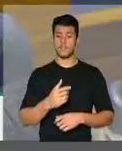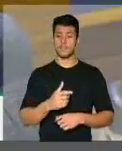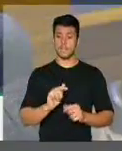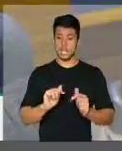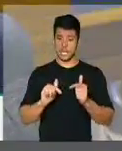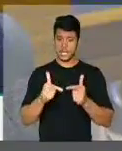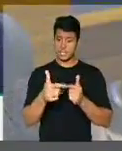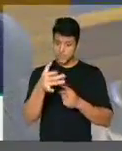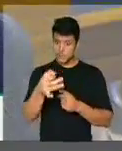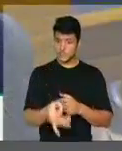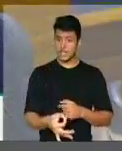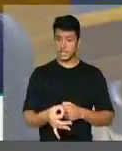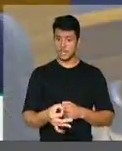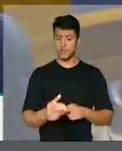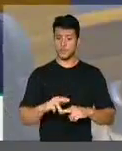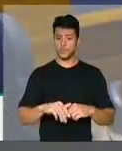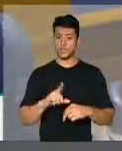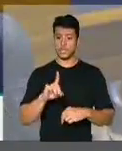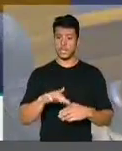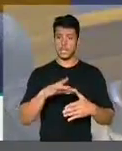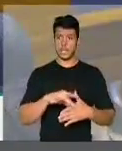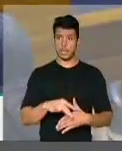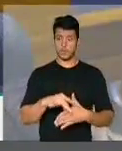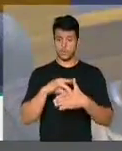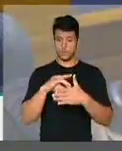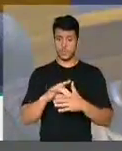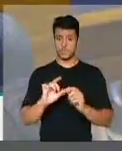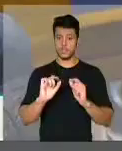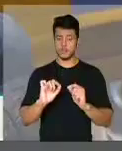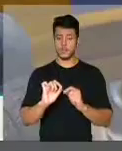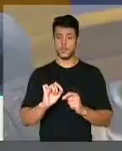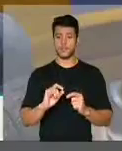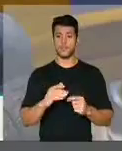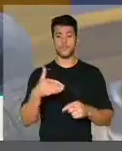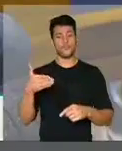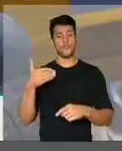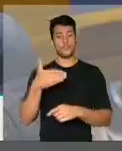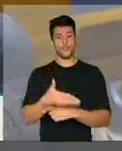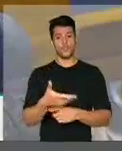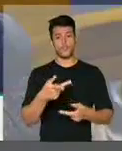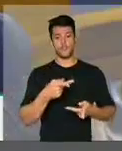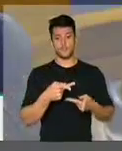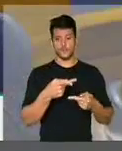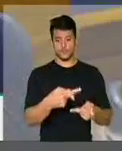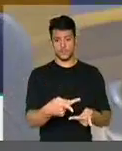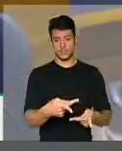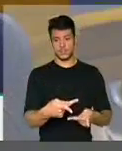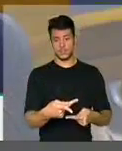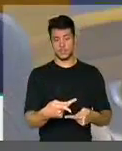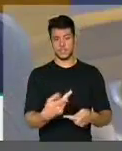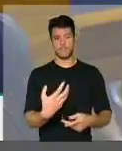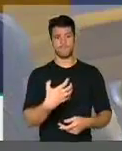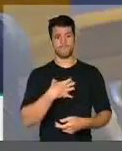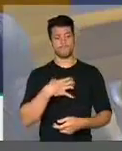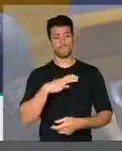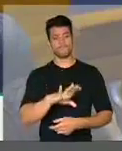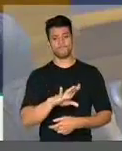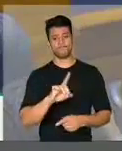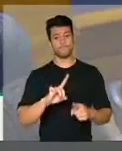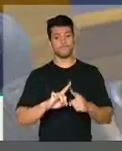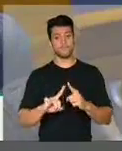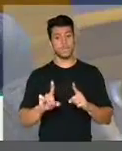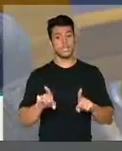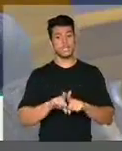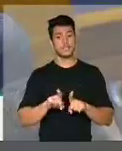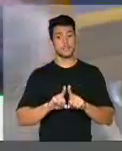atitude, senão, como grande líder político da nação, ter ido ao local prestar solidariedade, mas